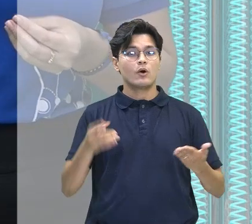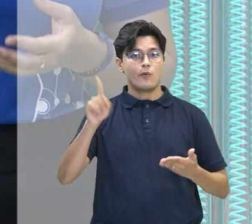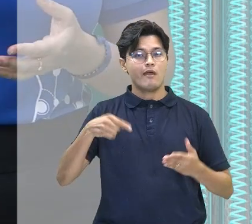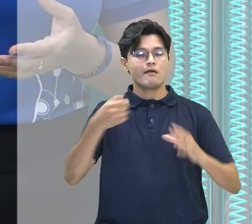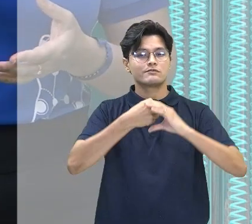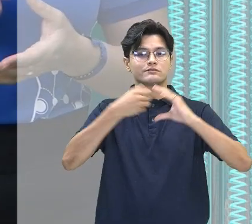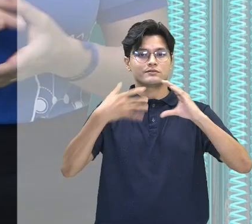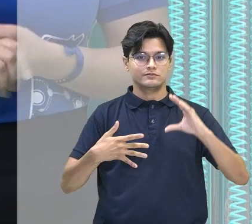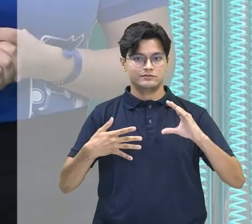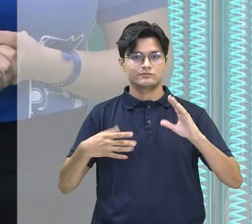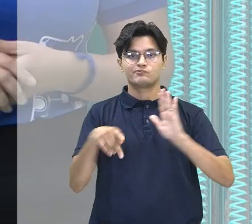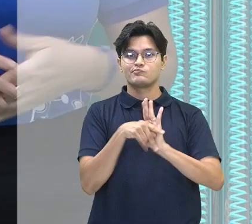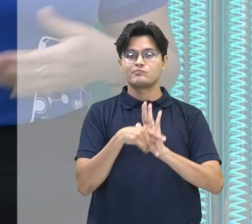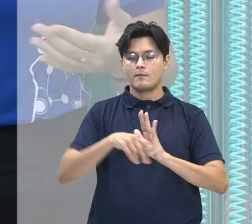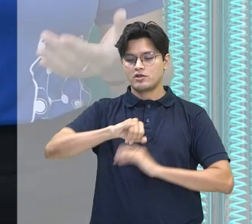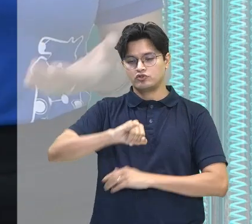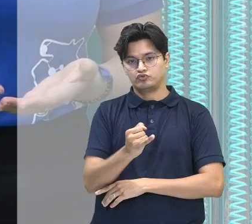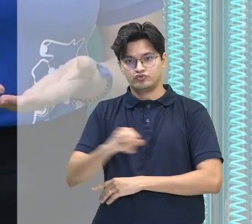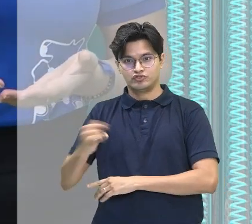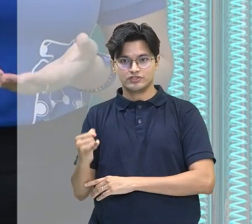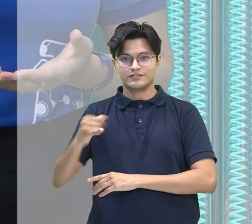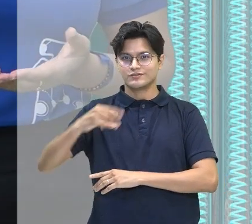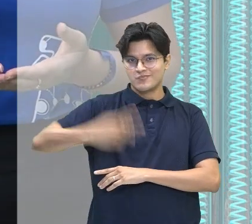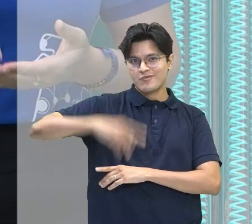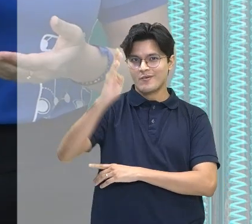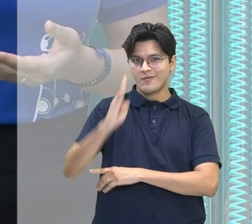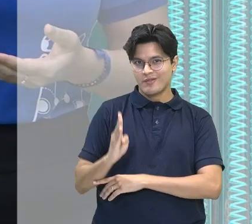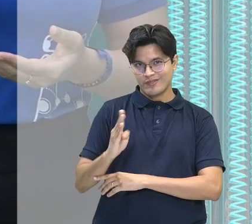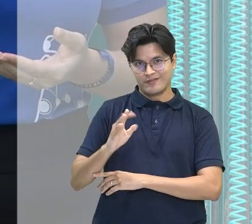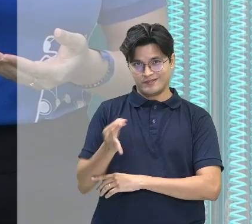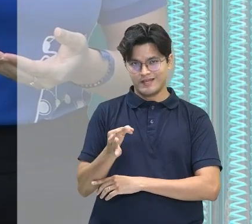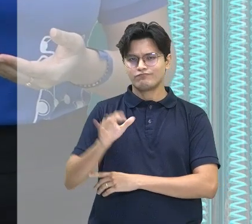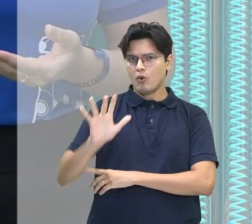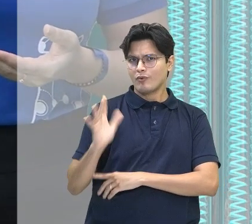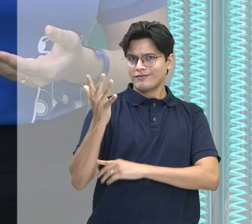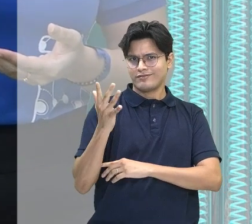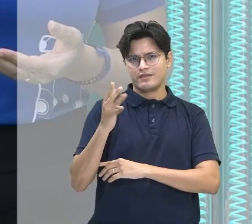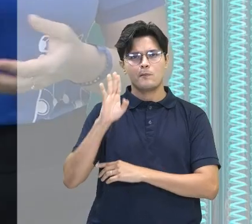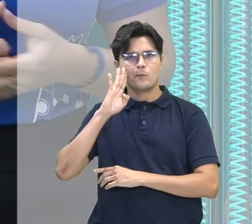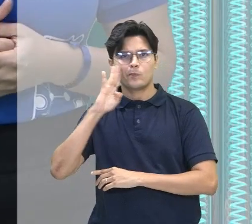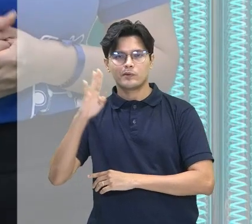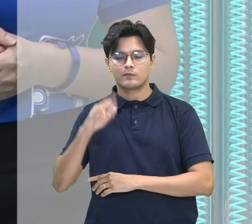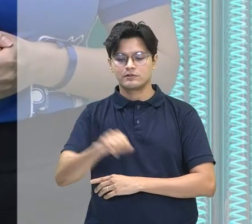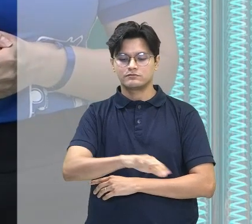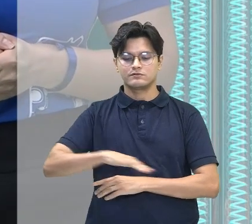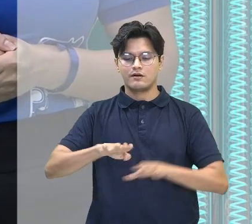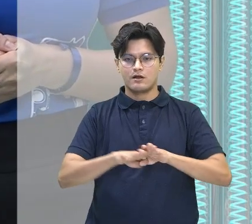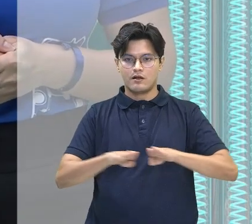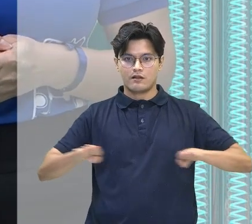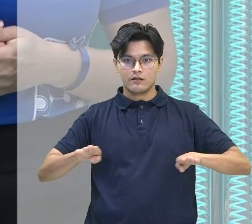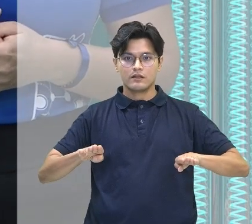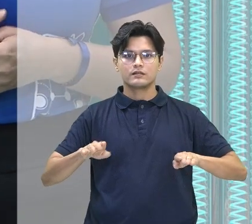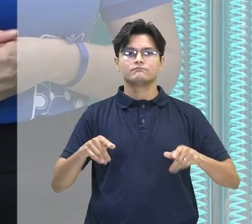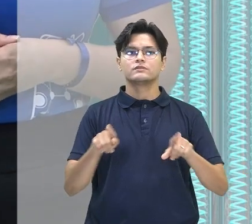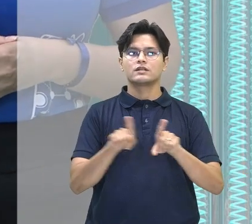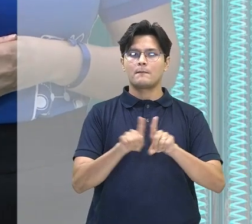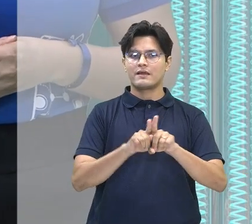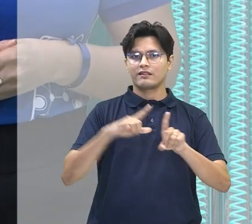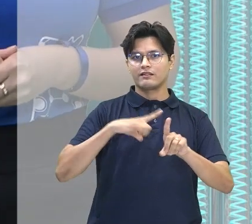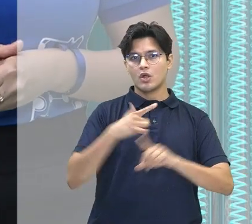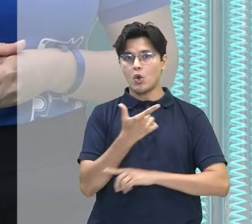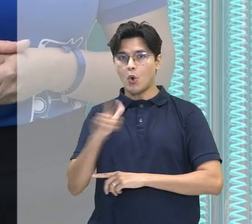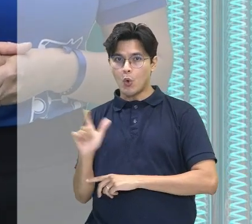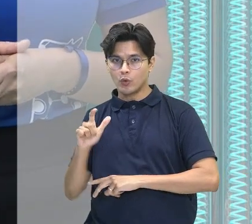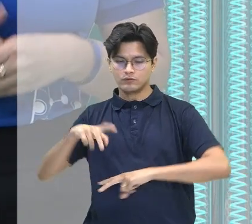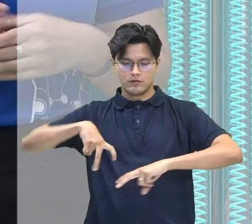do jiu-jitsu brasileiro, que é uma luta mais ao solo. Temos também uma outra técnica de imobilização, que é o